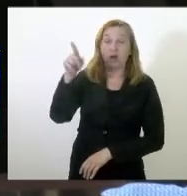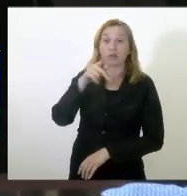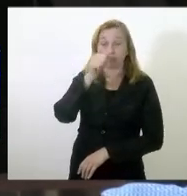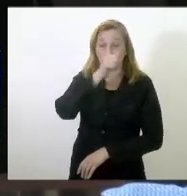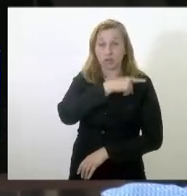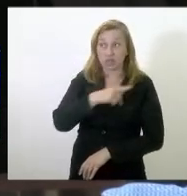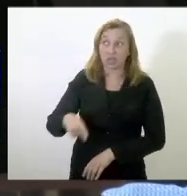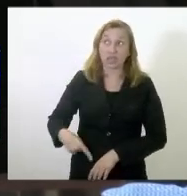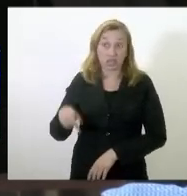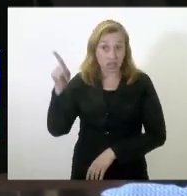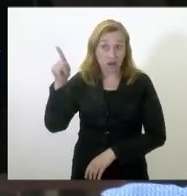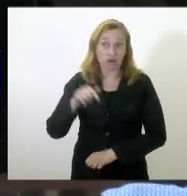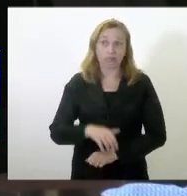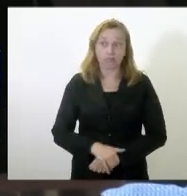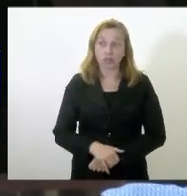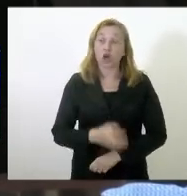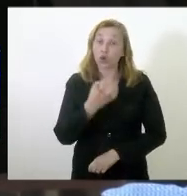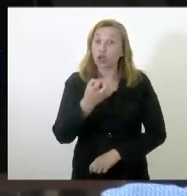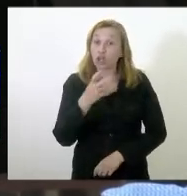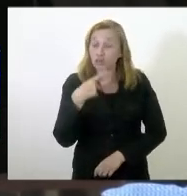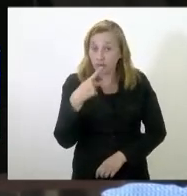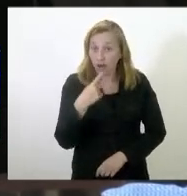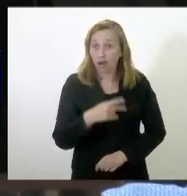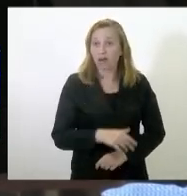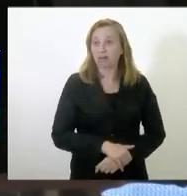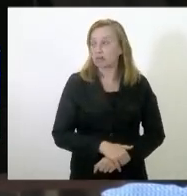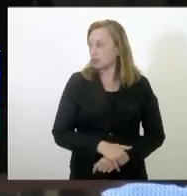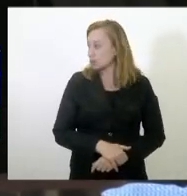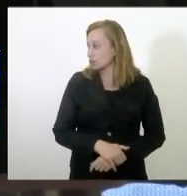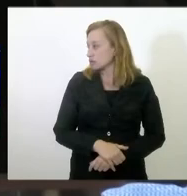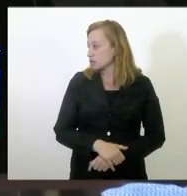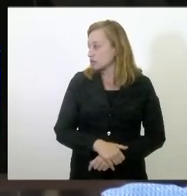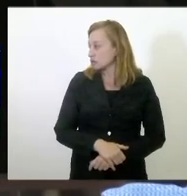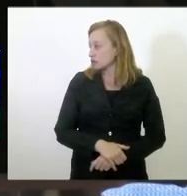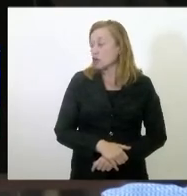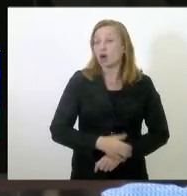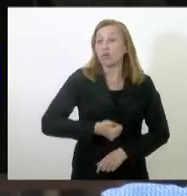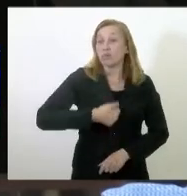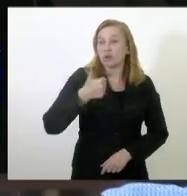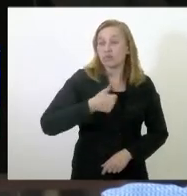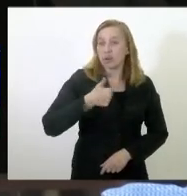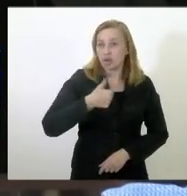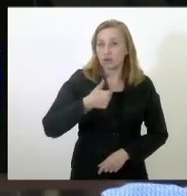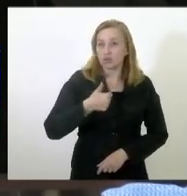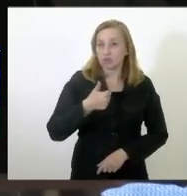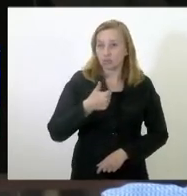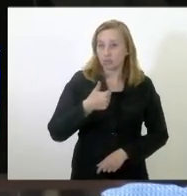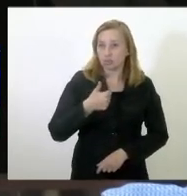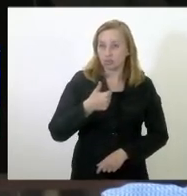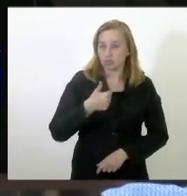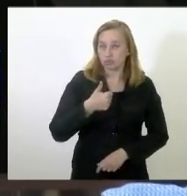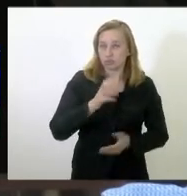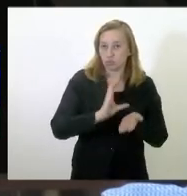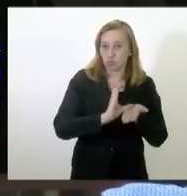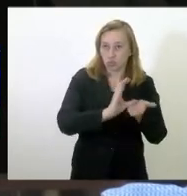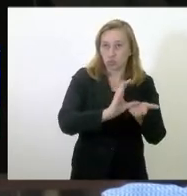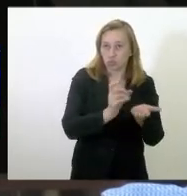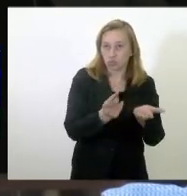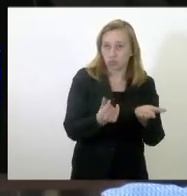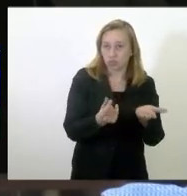Biden. Então, eu queria dizer que, desde o primeiro incentivo que saiu nesse